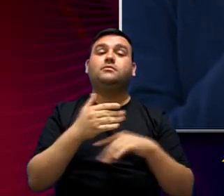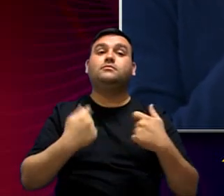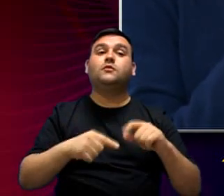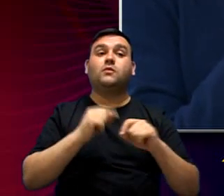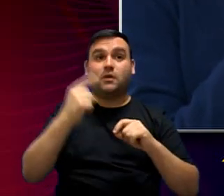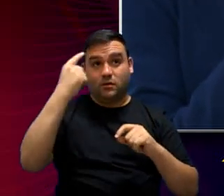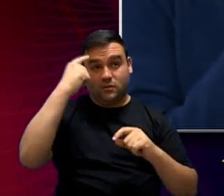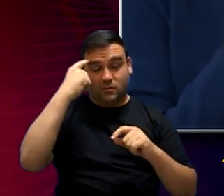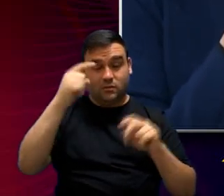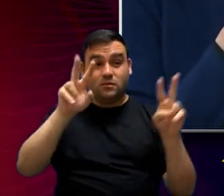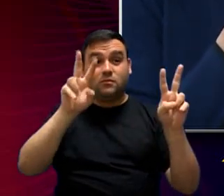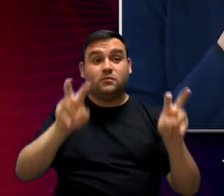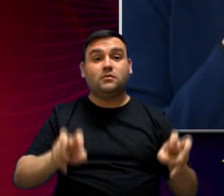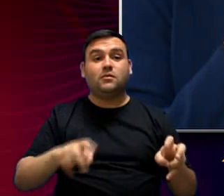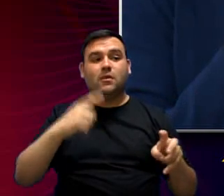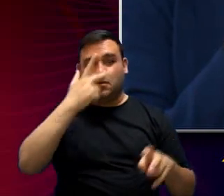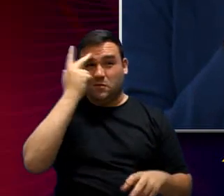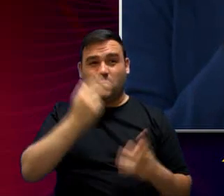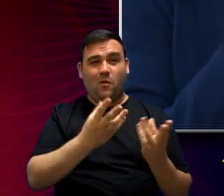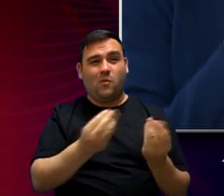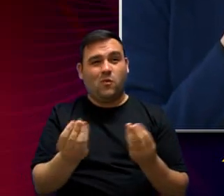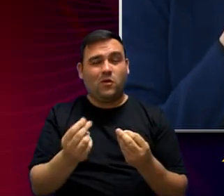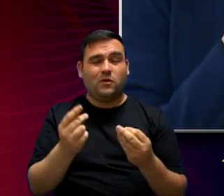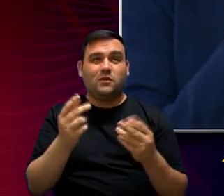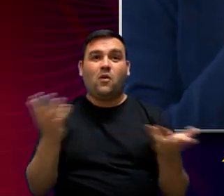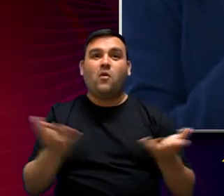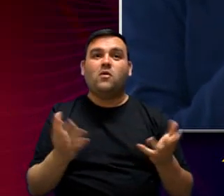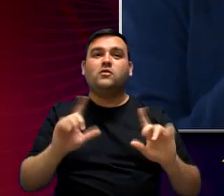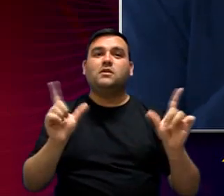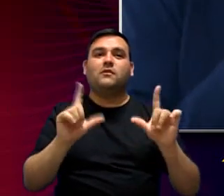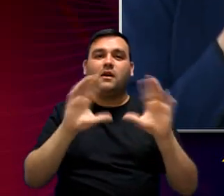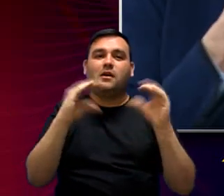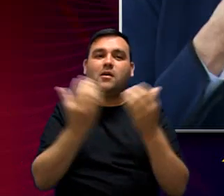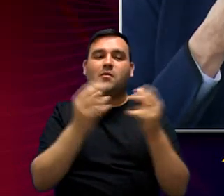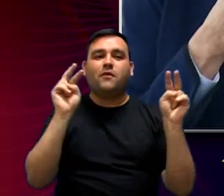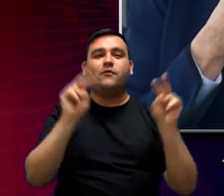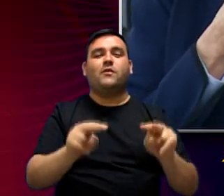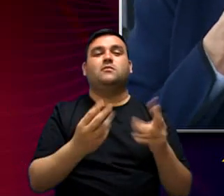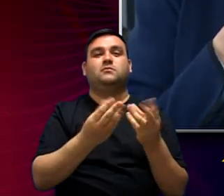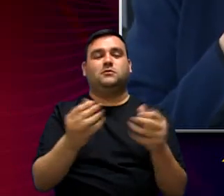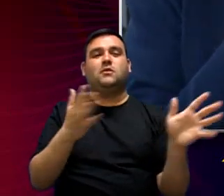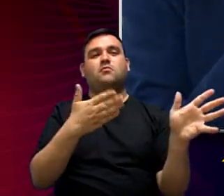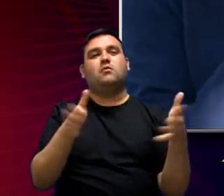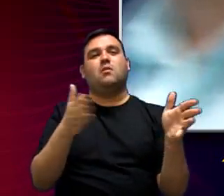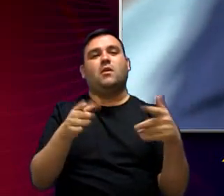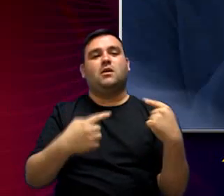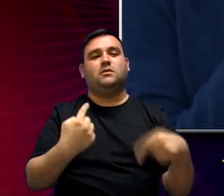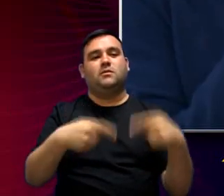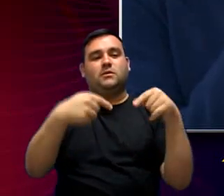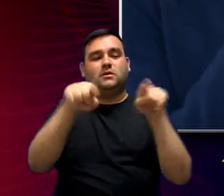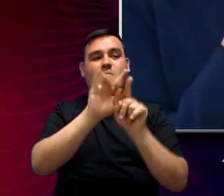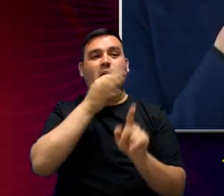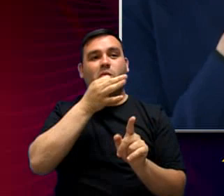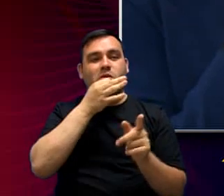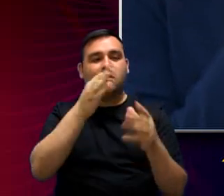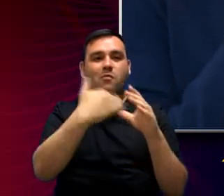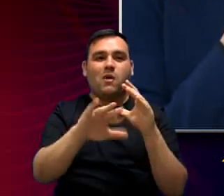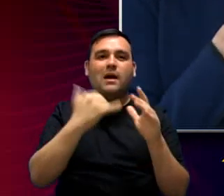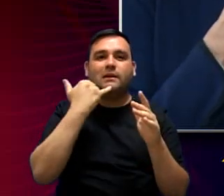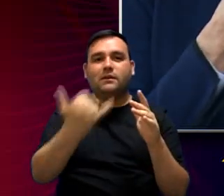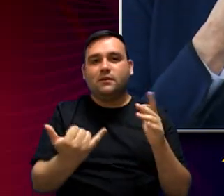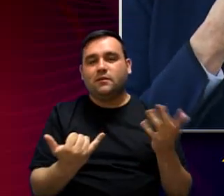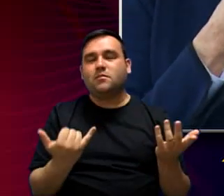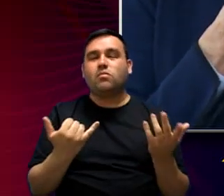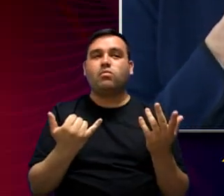do interesse das pessoas. Muitas pessoas assistem hoje a TV Câmara, é muito assistida e acompanham os nossos debates, dão opinião,